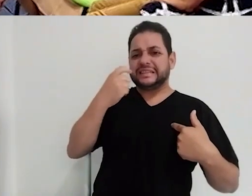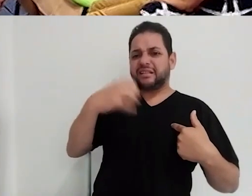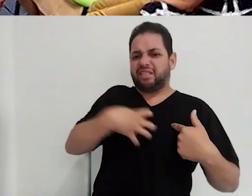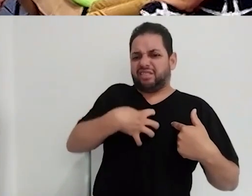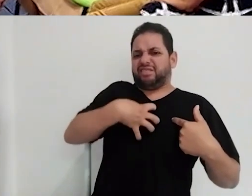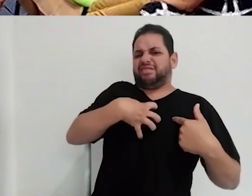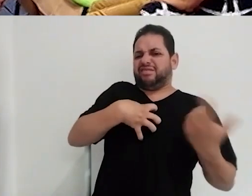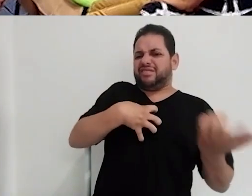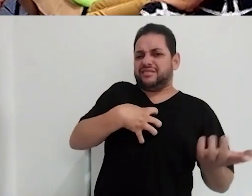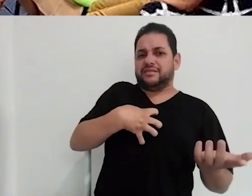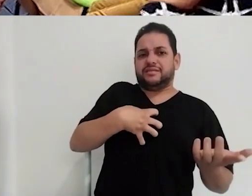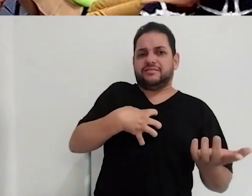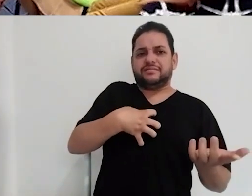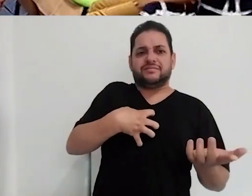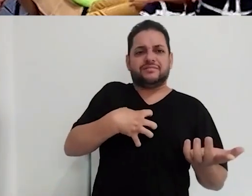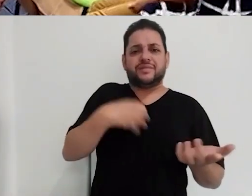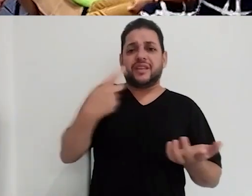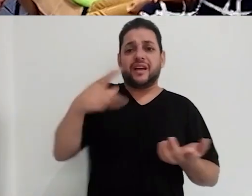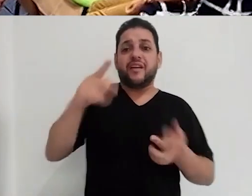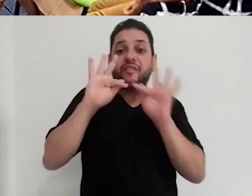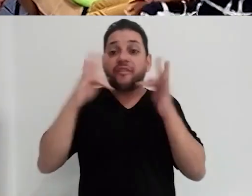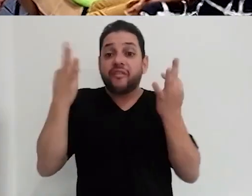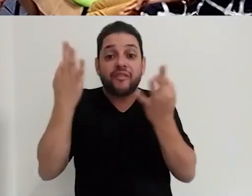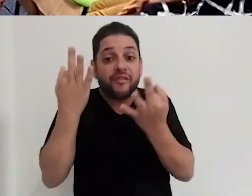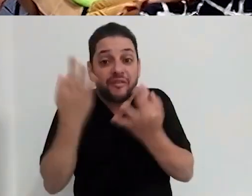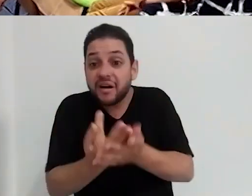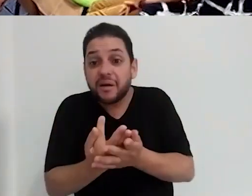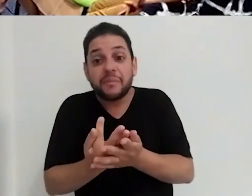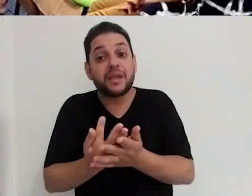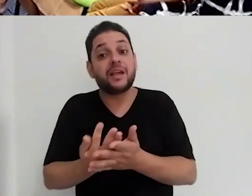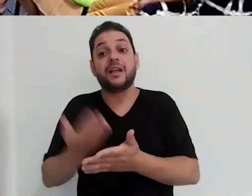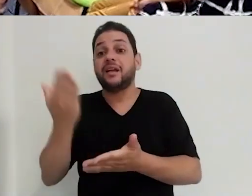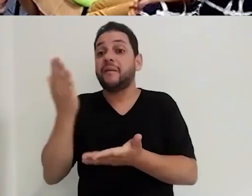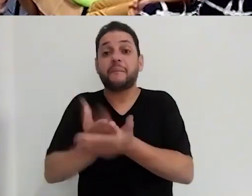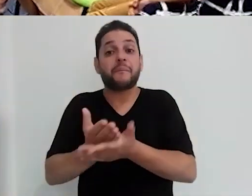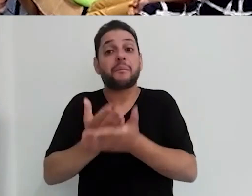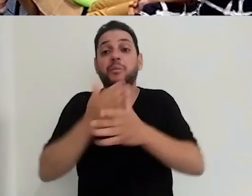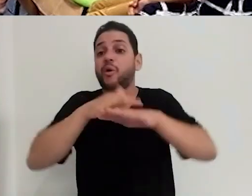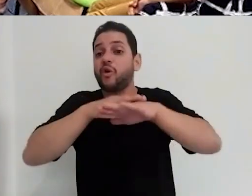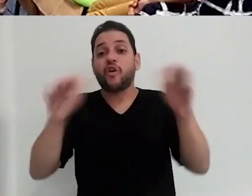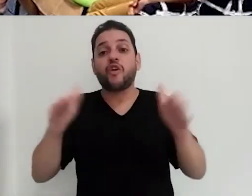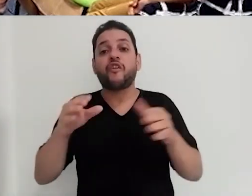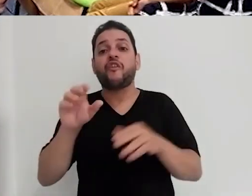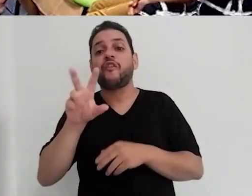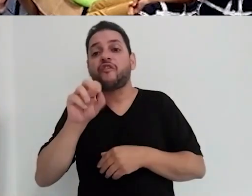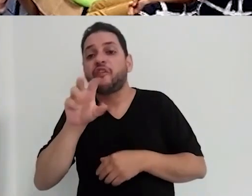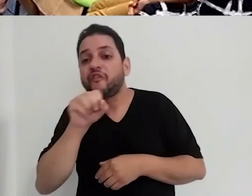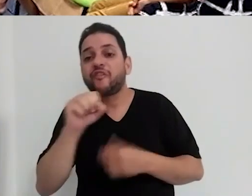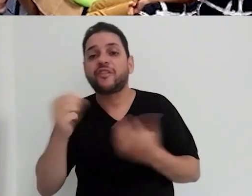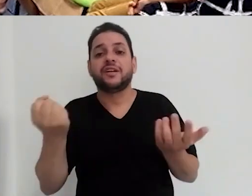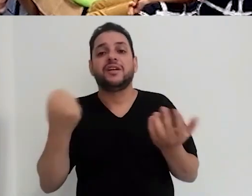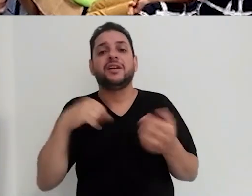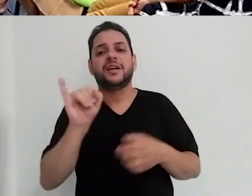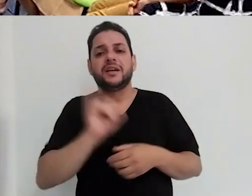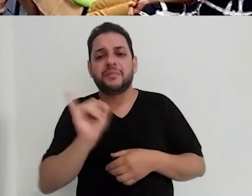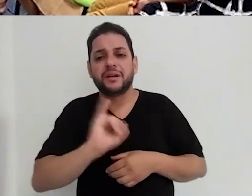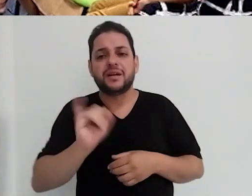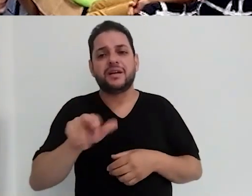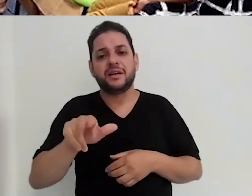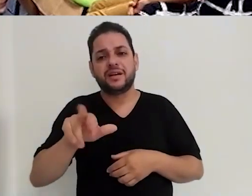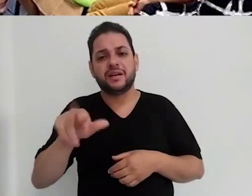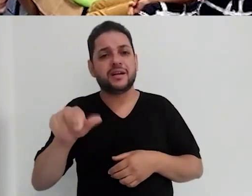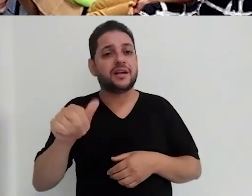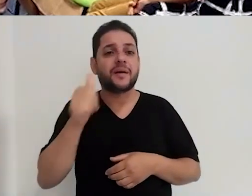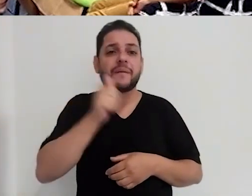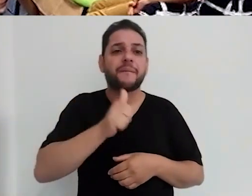outra família, destruída. A família foi completamente destruída. Os avós, o irmão, a mulher, mãe da menina, todo